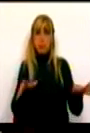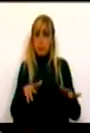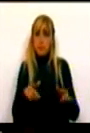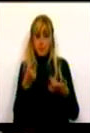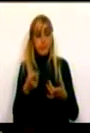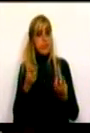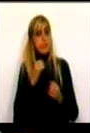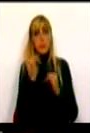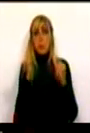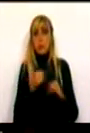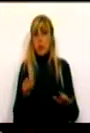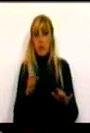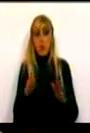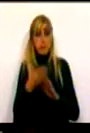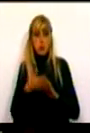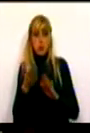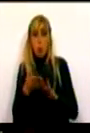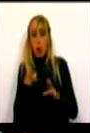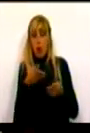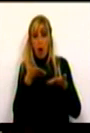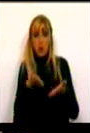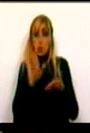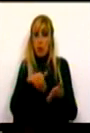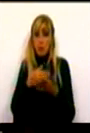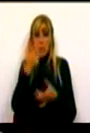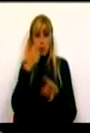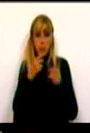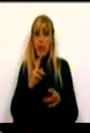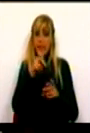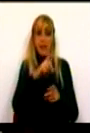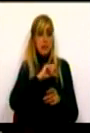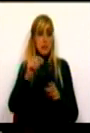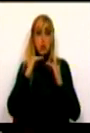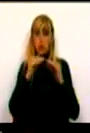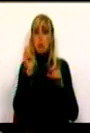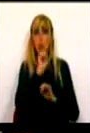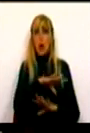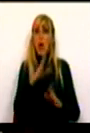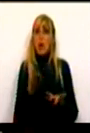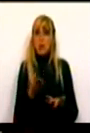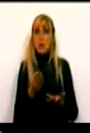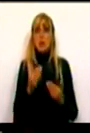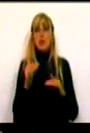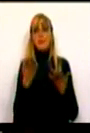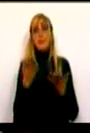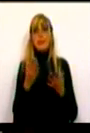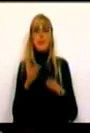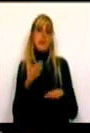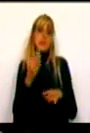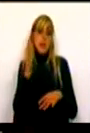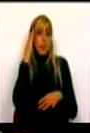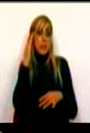também impossível socorrer as pessoas porque não há entrada nem à saída do túnel 5 uma capacidade de impulsão